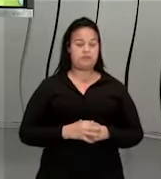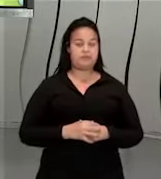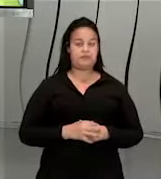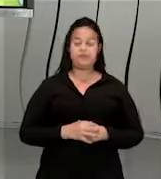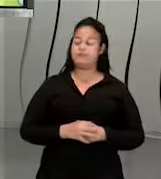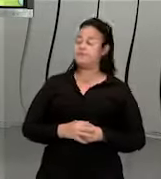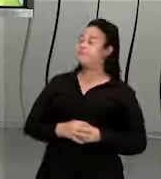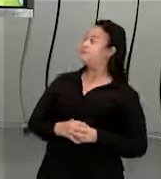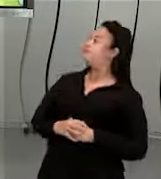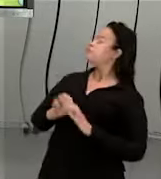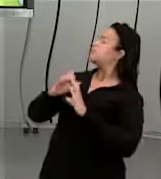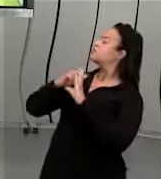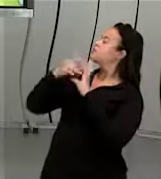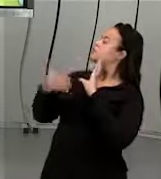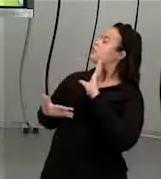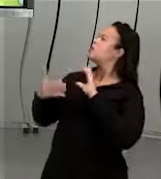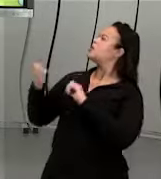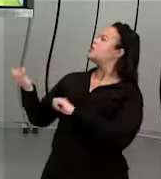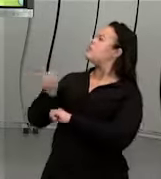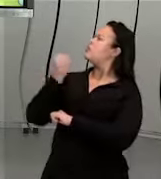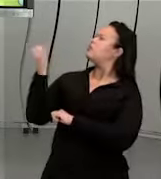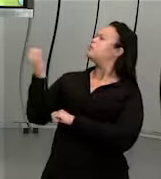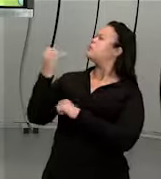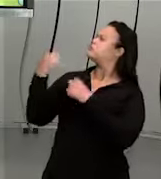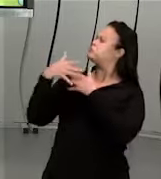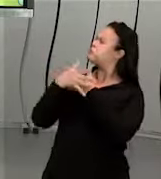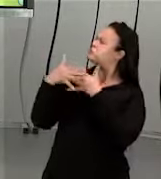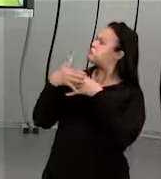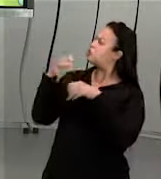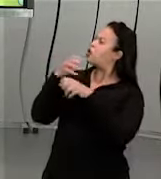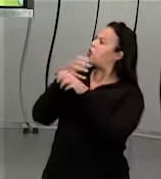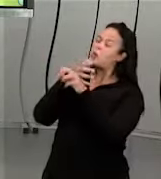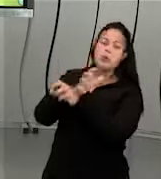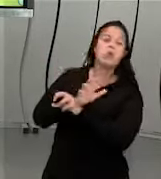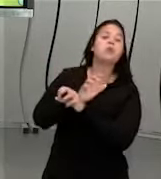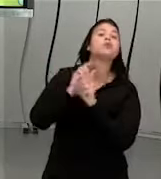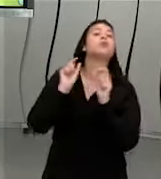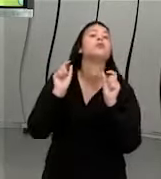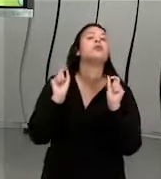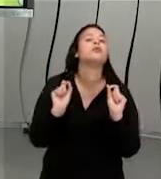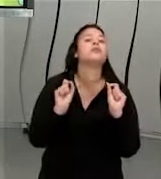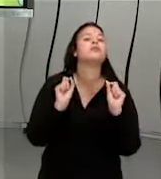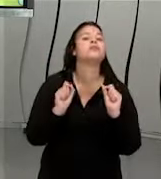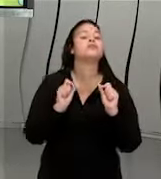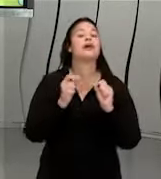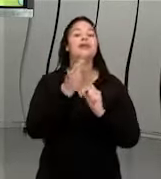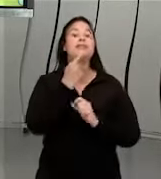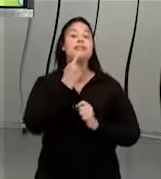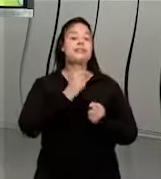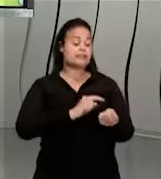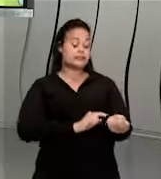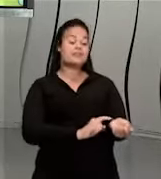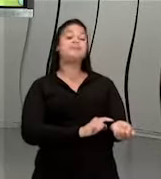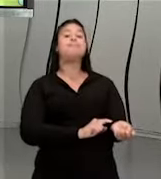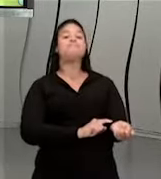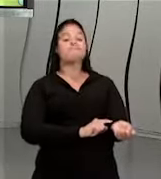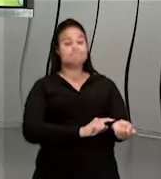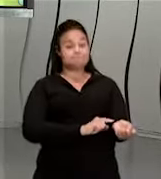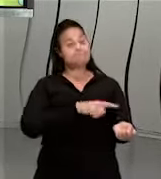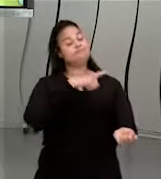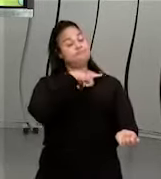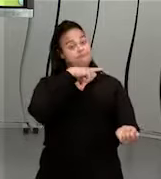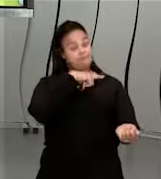Uma característica importante do tecido ósseo é que ele é irrigado por sangue.